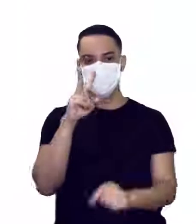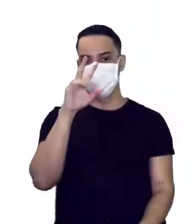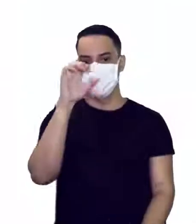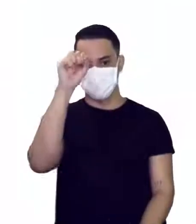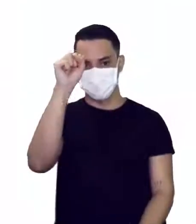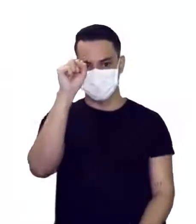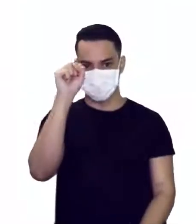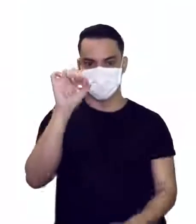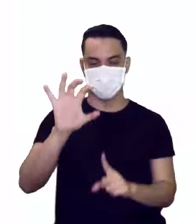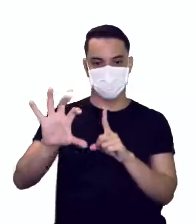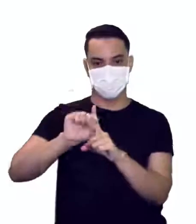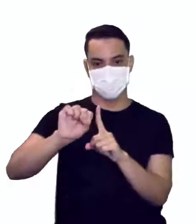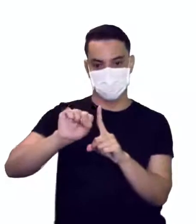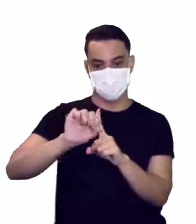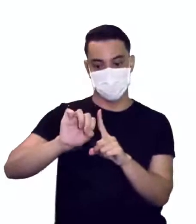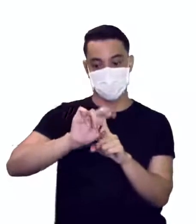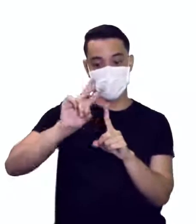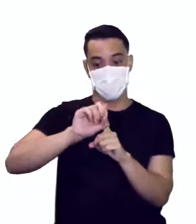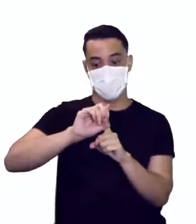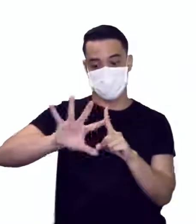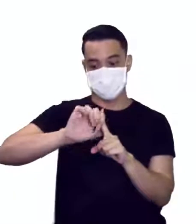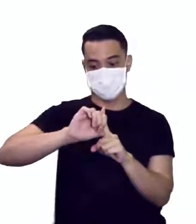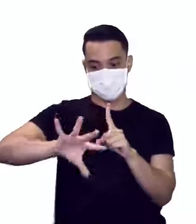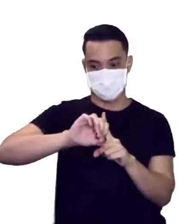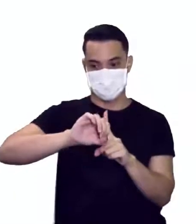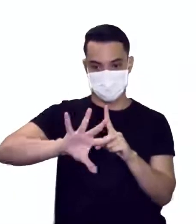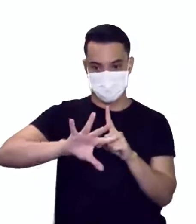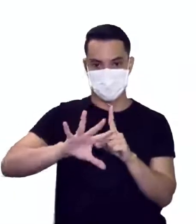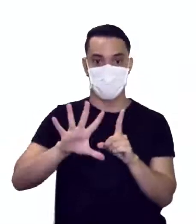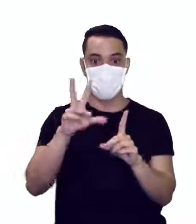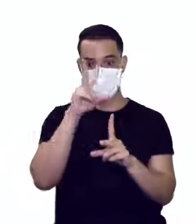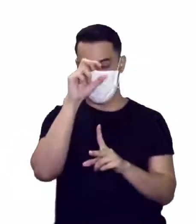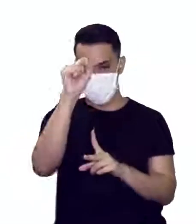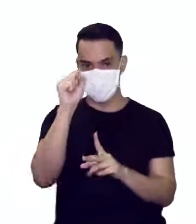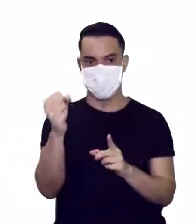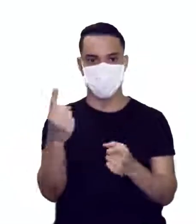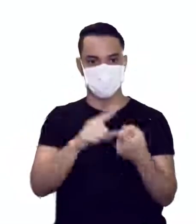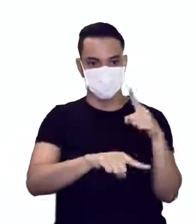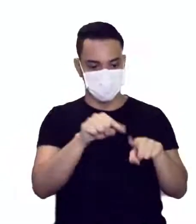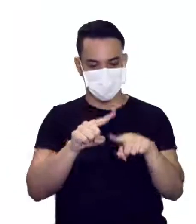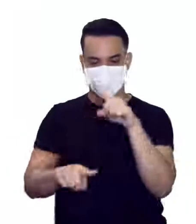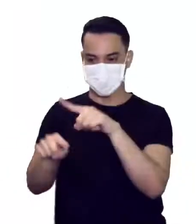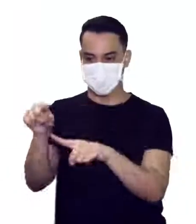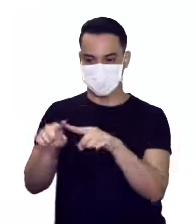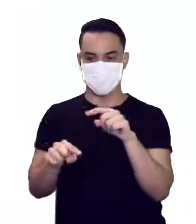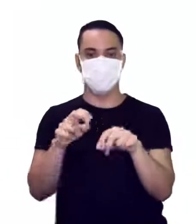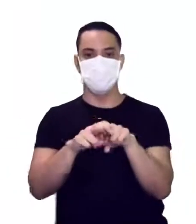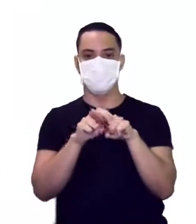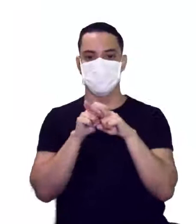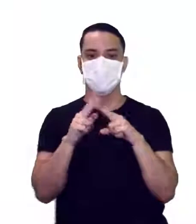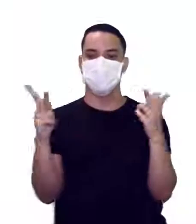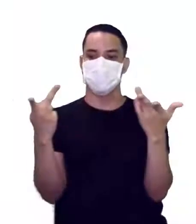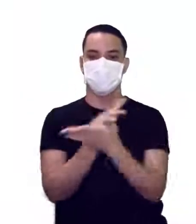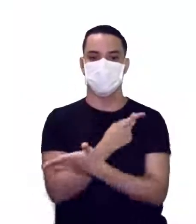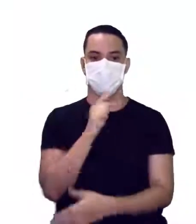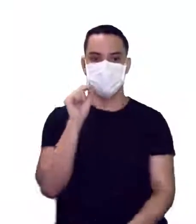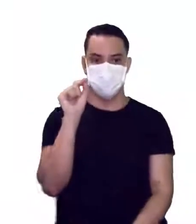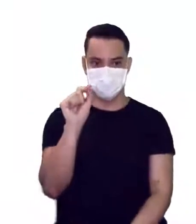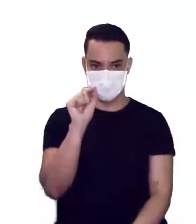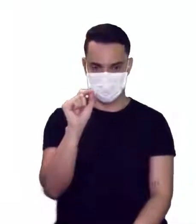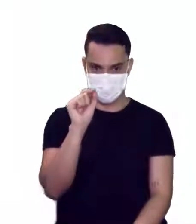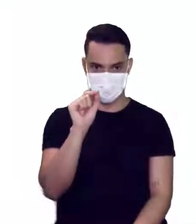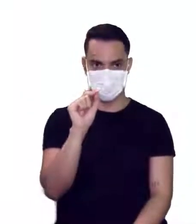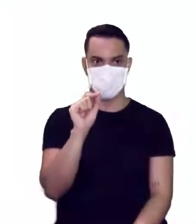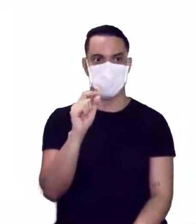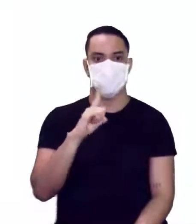de atração ou repulsão entre elas, tá bom, pessoal? Então, o que vai acontecer aqui?